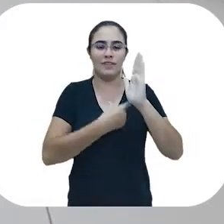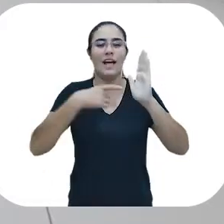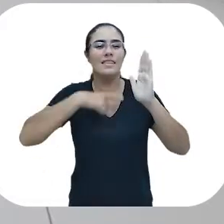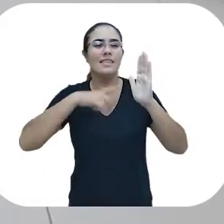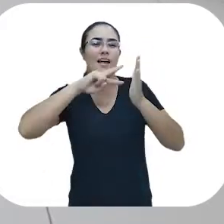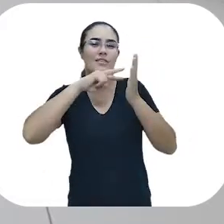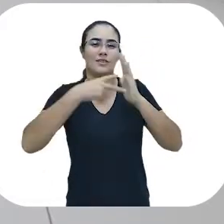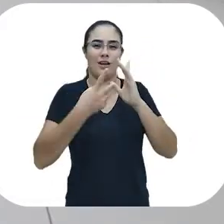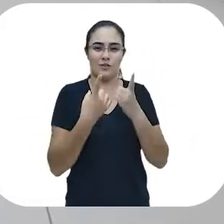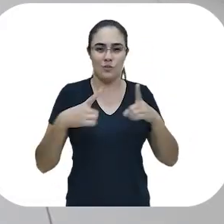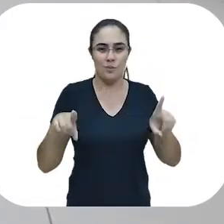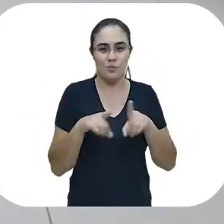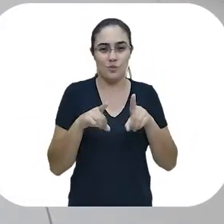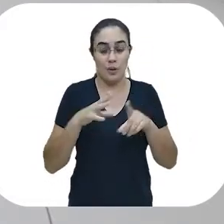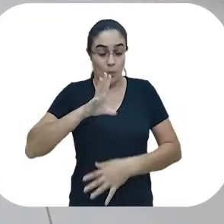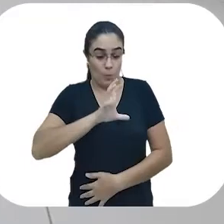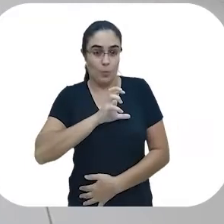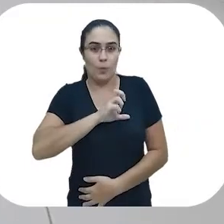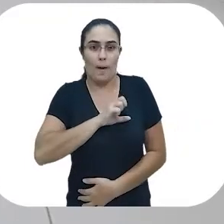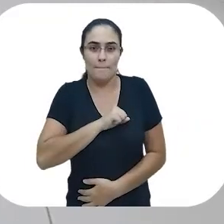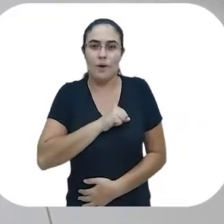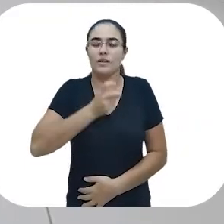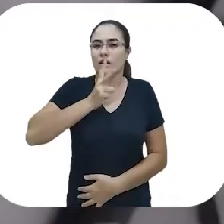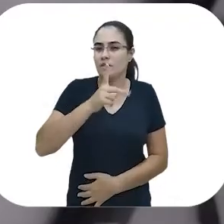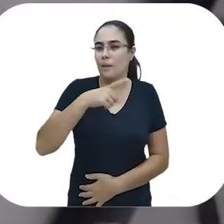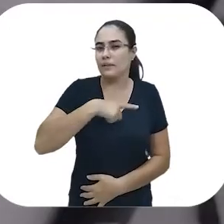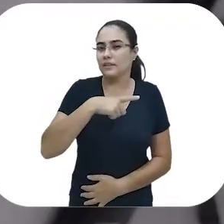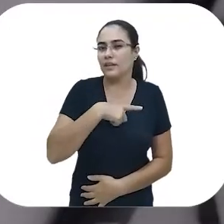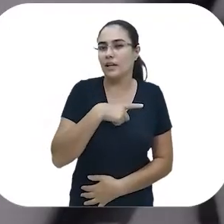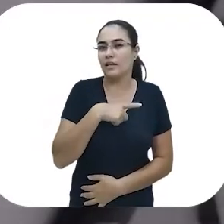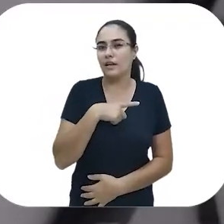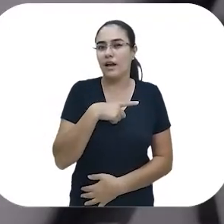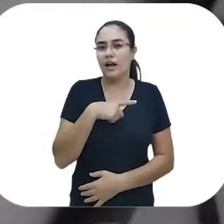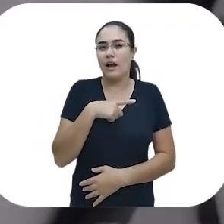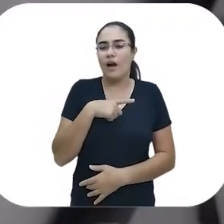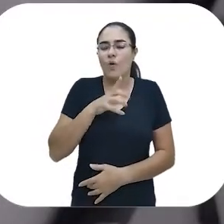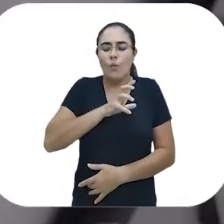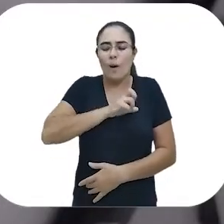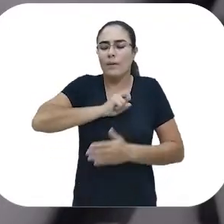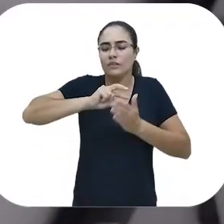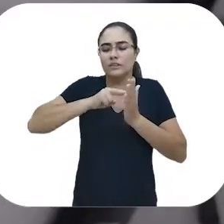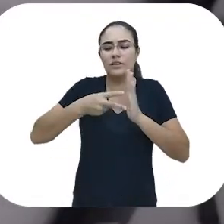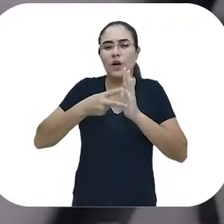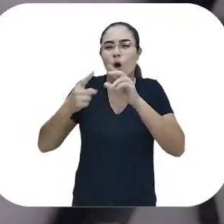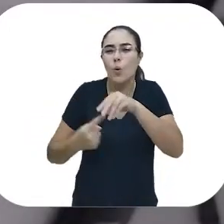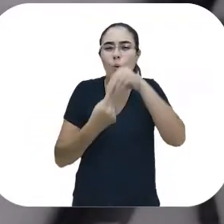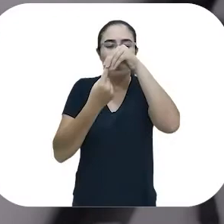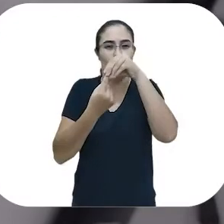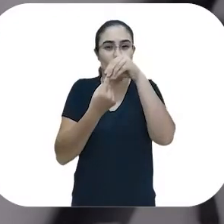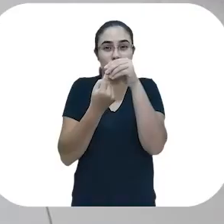que a música seja sempre uma tradução personificada, única e transbordante. Que